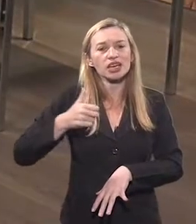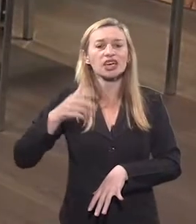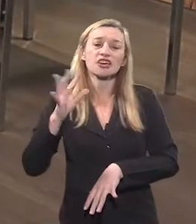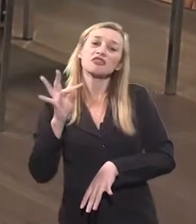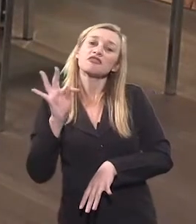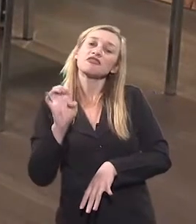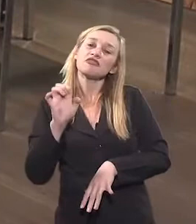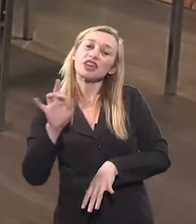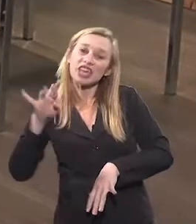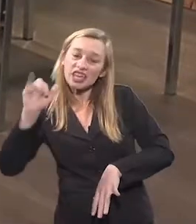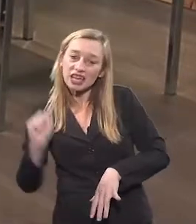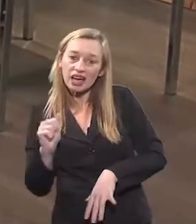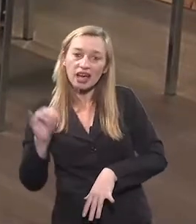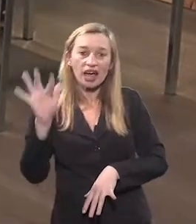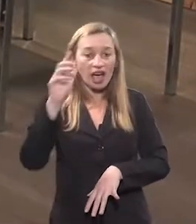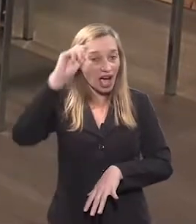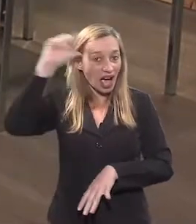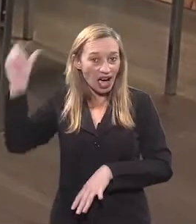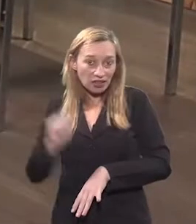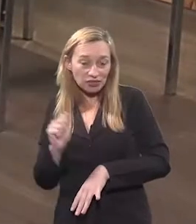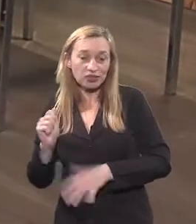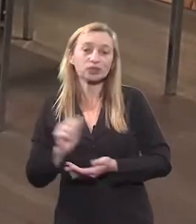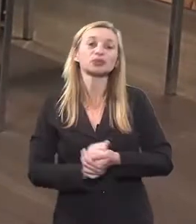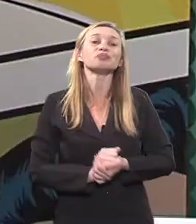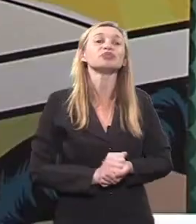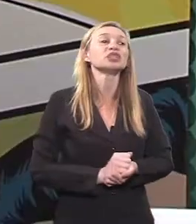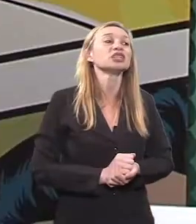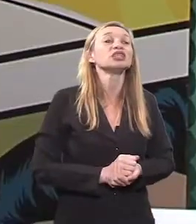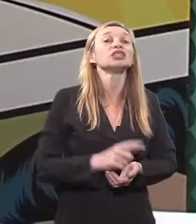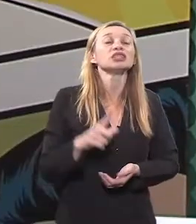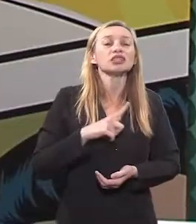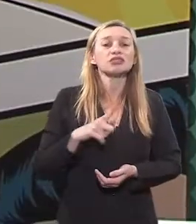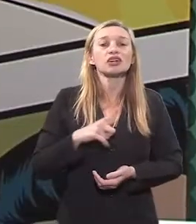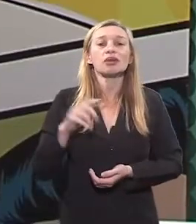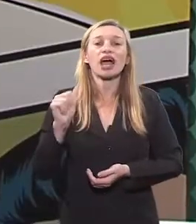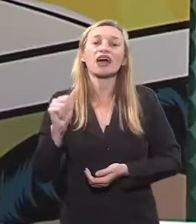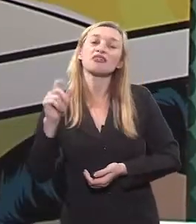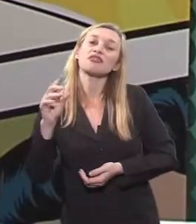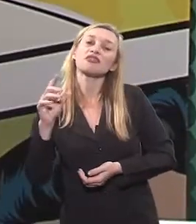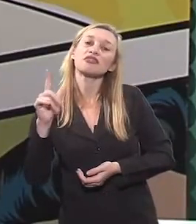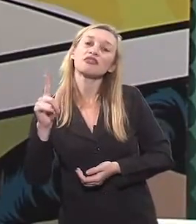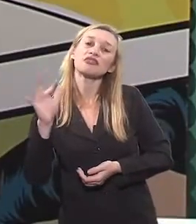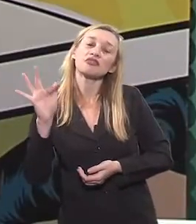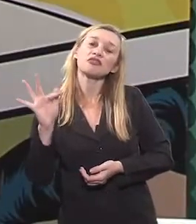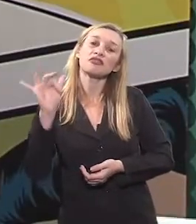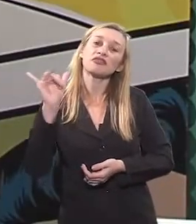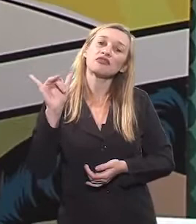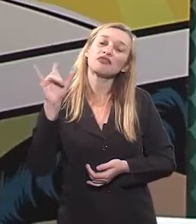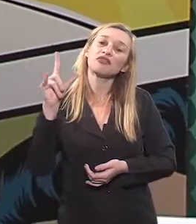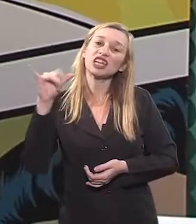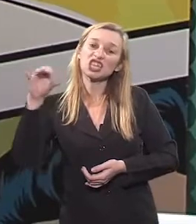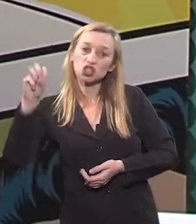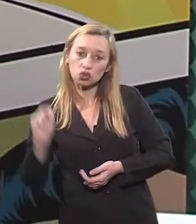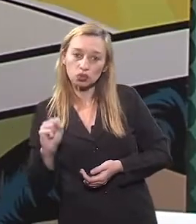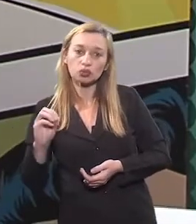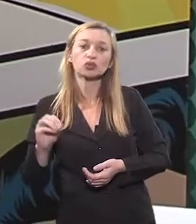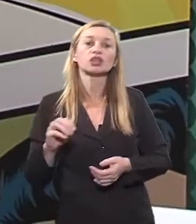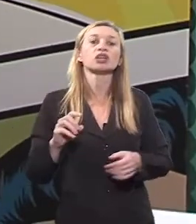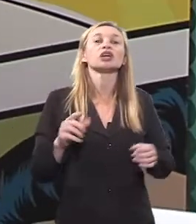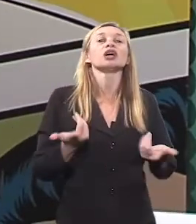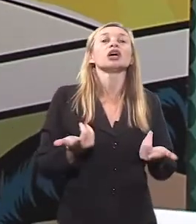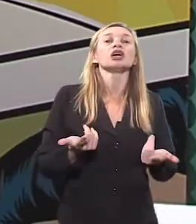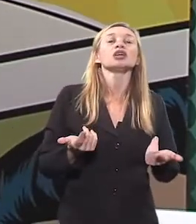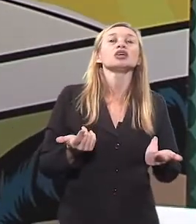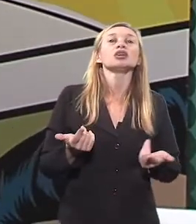Fliáforo, que é uma reação à Flip. Nós tivemos a Fliso, Aqui é a Feira Literária da